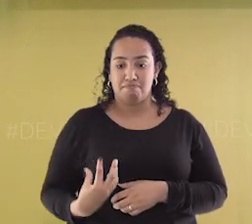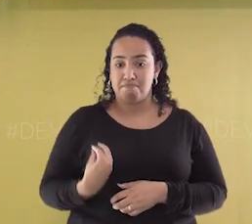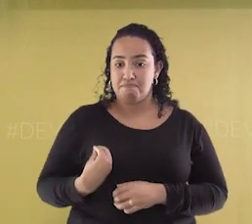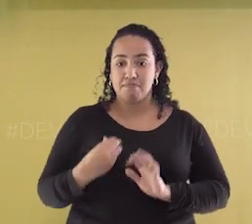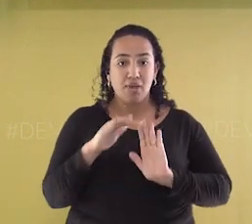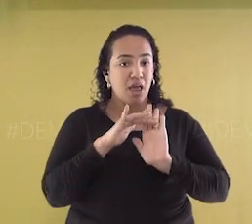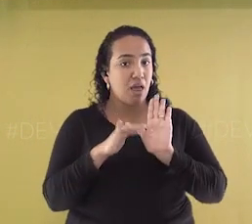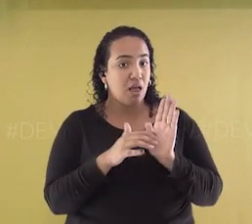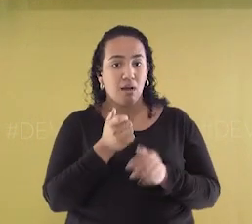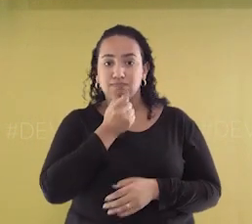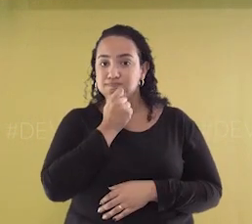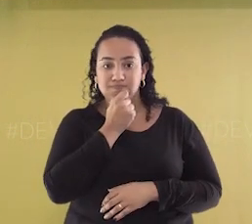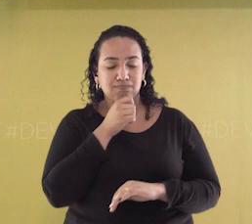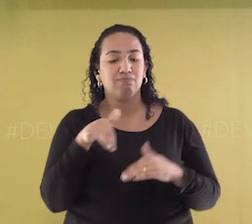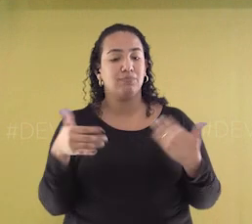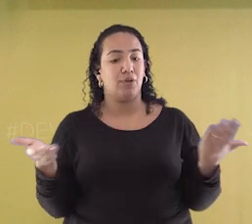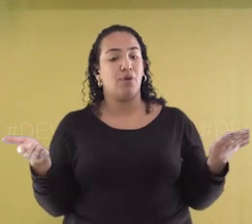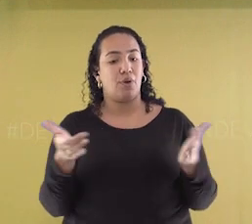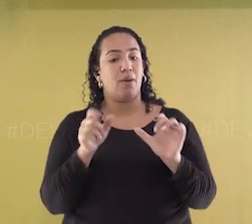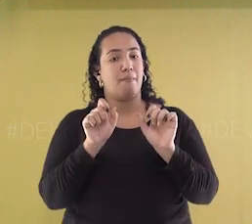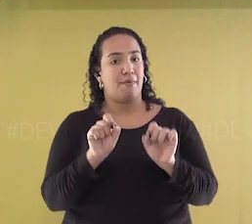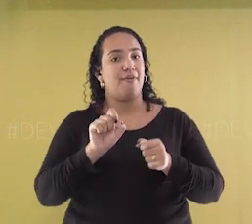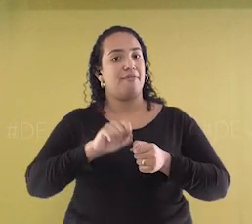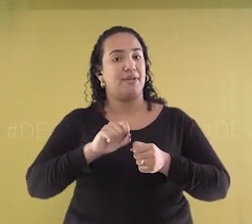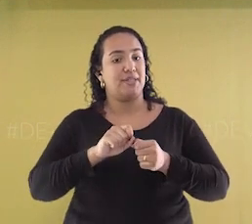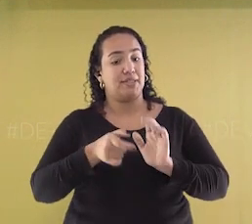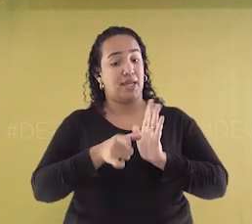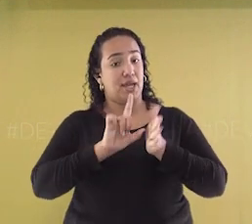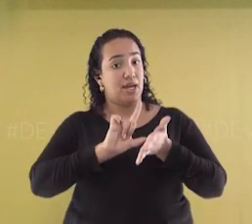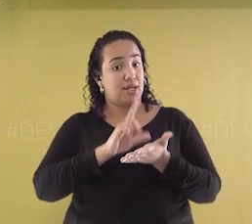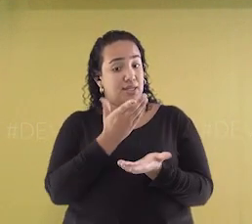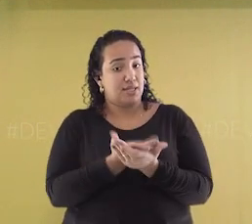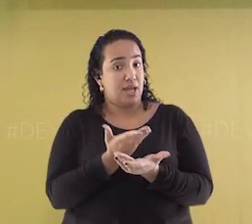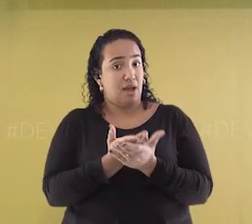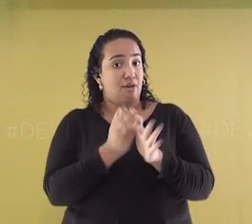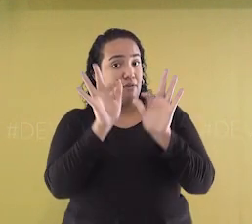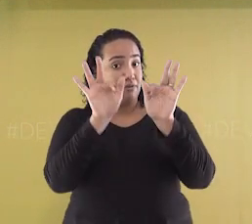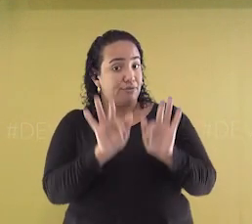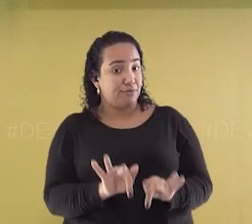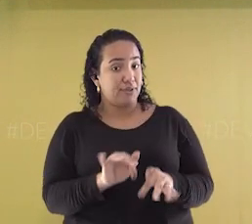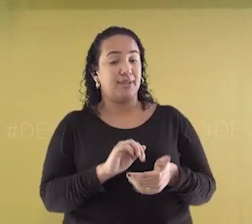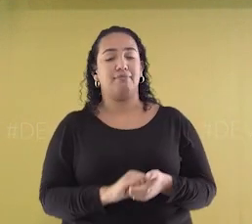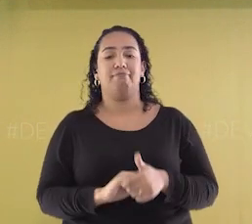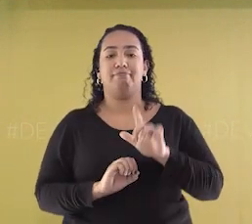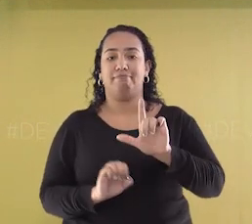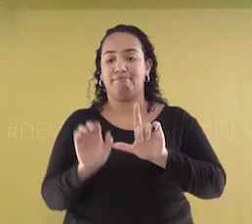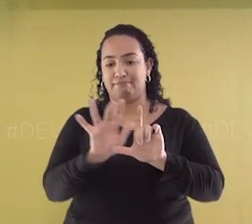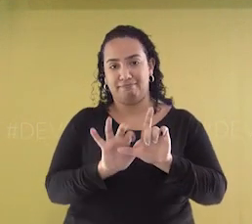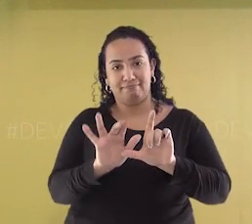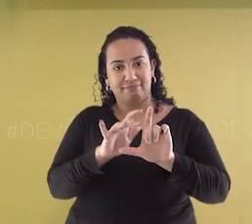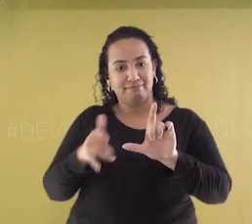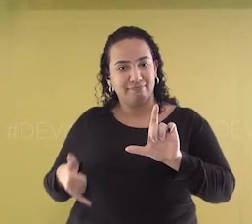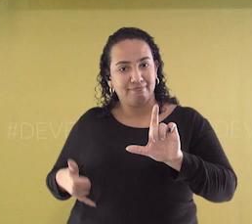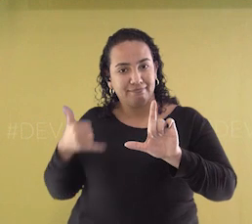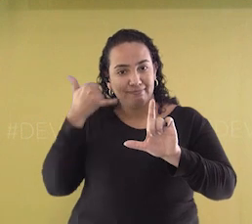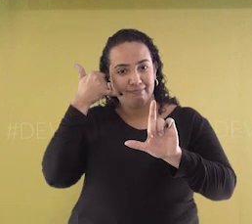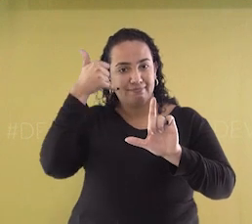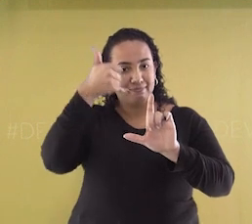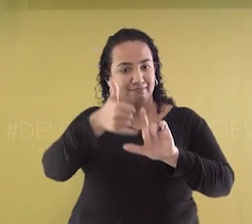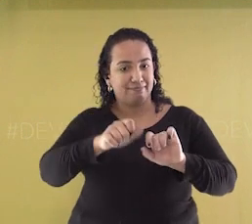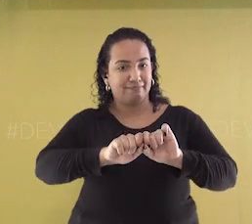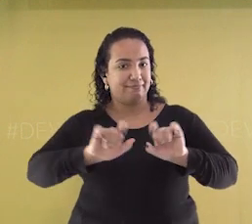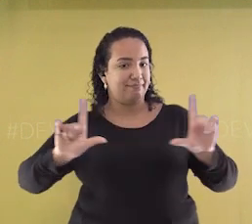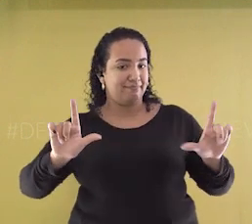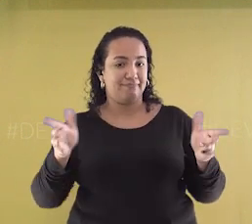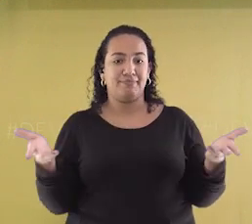não marcou a sua presença, faça isso agora mesmo, antes que a aula termine, apontando a câmera do celular para o QR Code